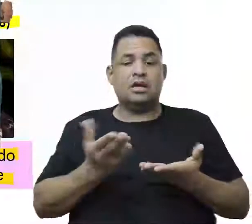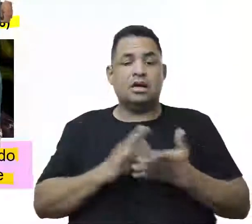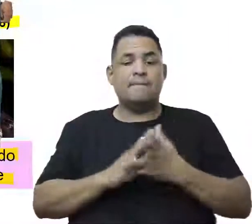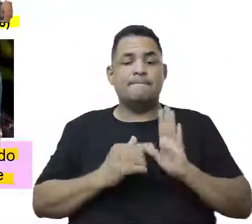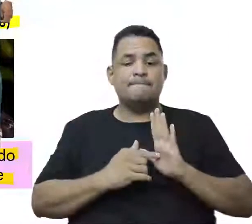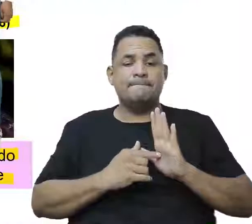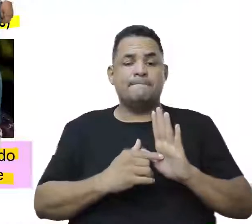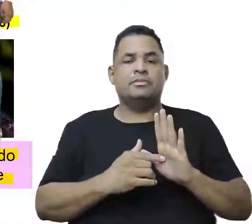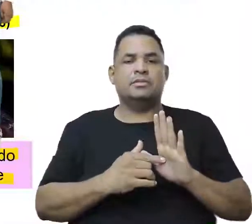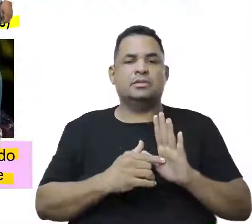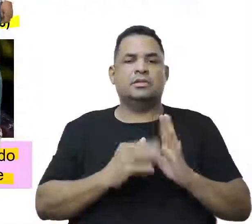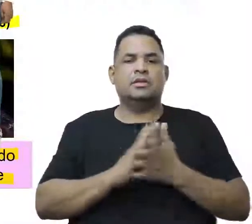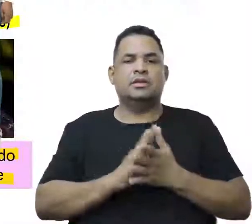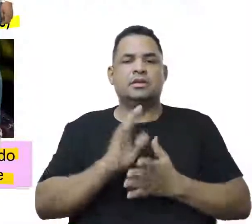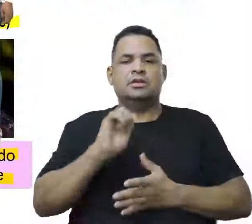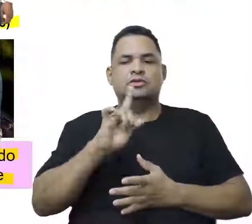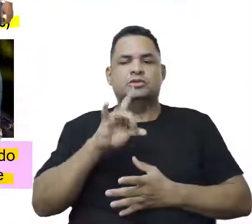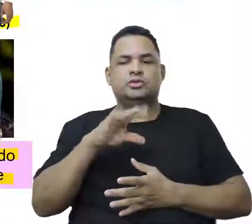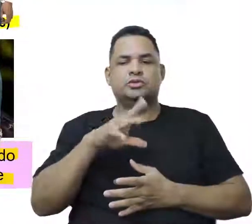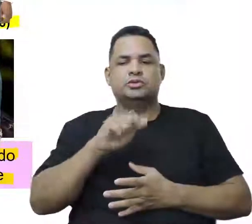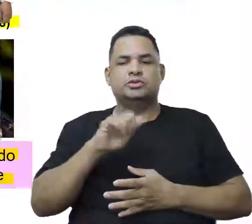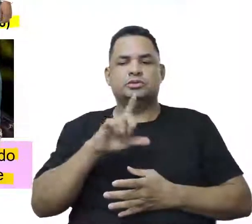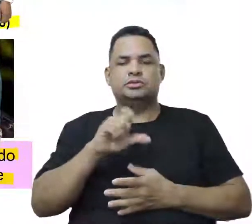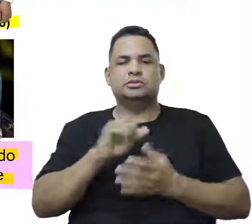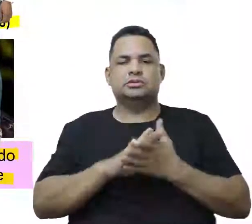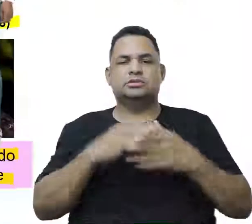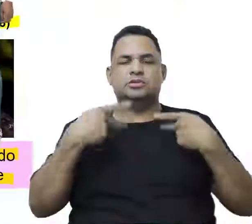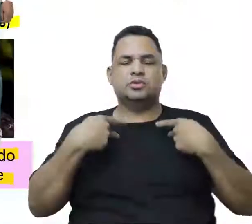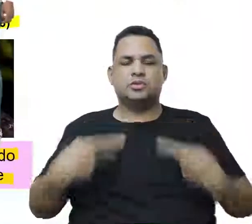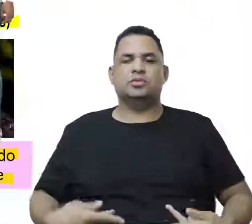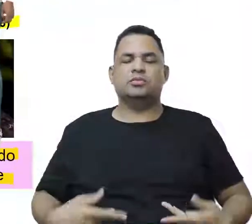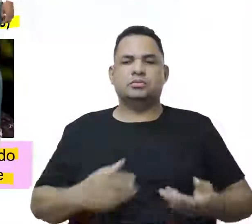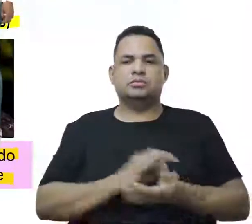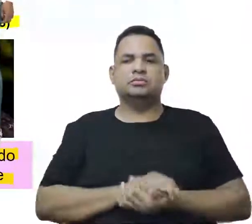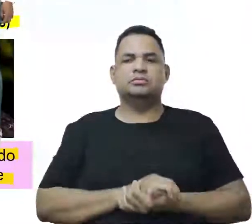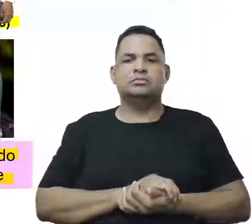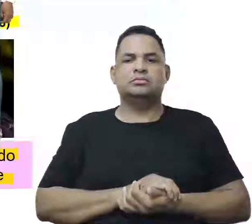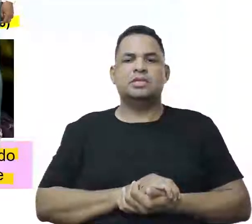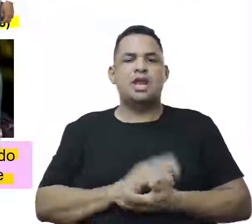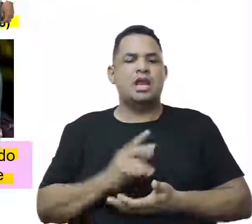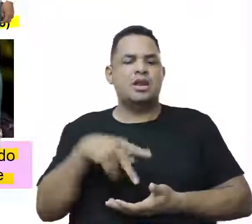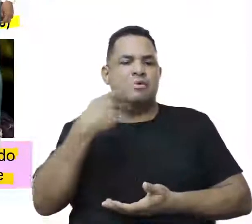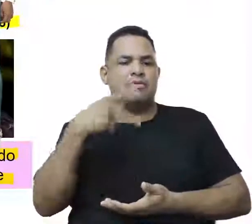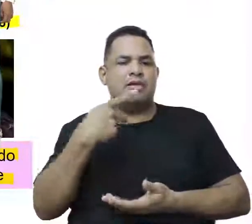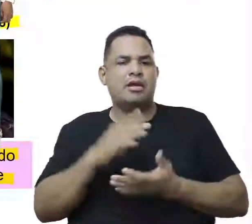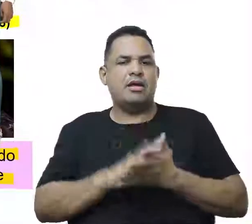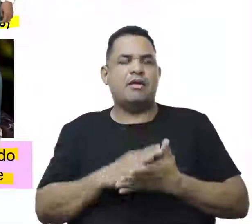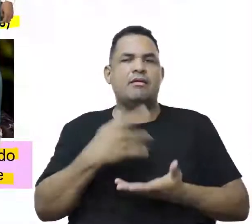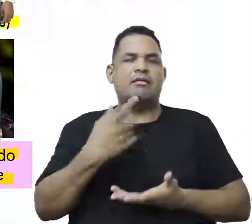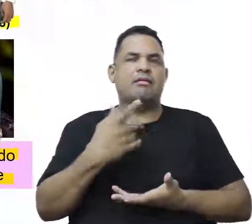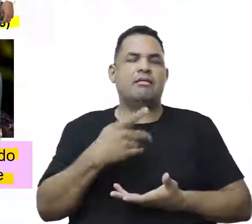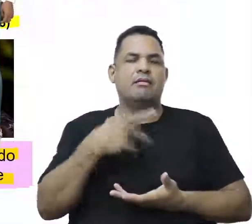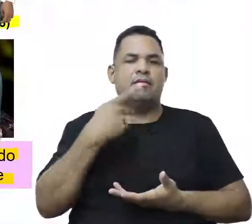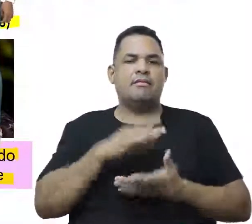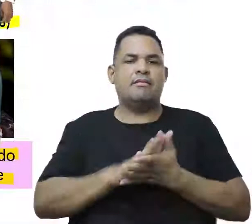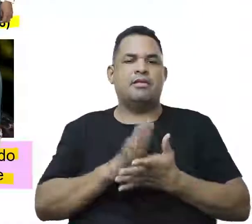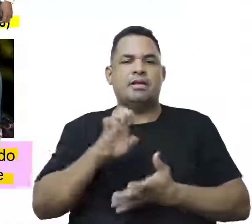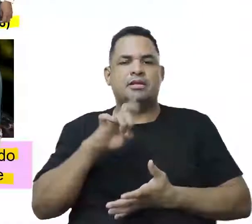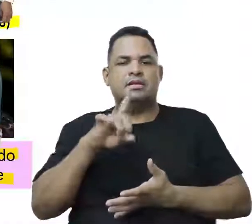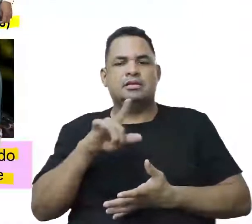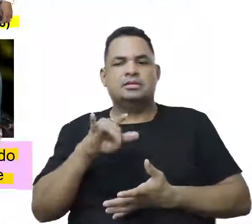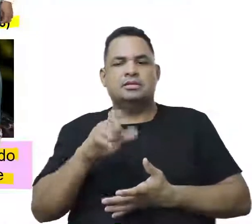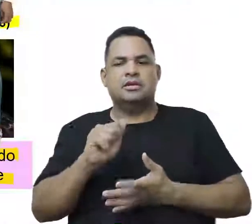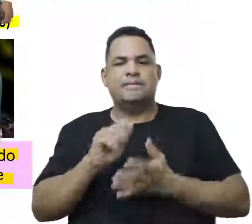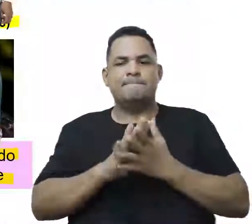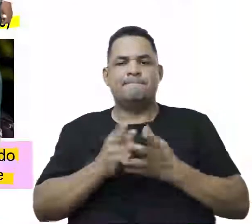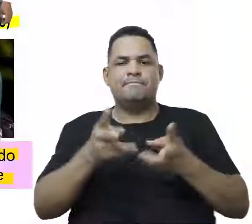atitudes corporais. Isso. E a gente acaba não percebendo isso. E eu não estou falando isso porque eu vou dizer assim, a professora Elisa já percebe? Às vezes